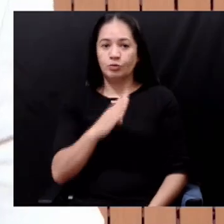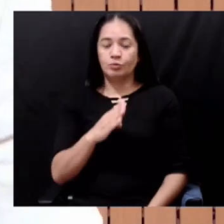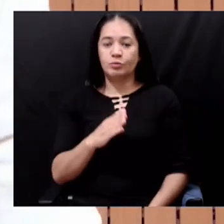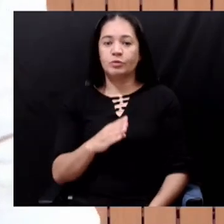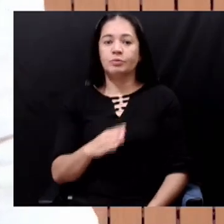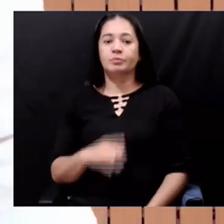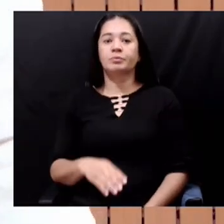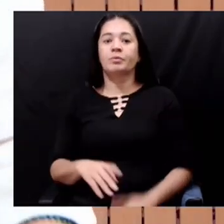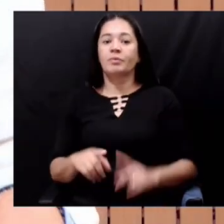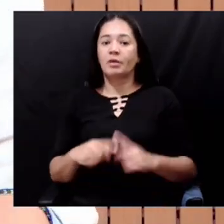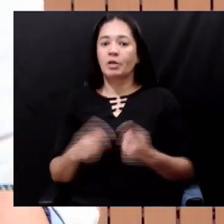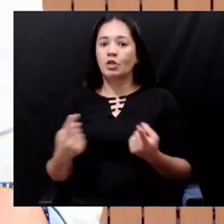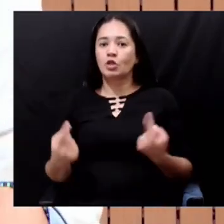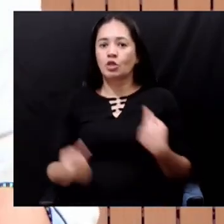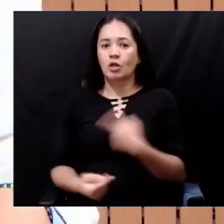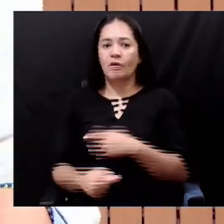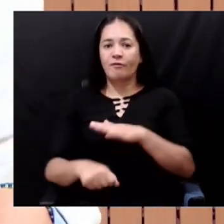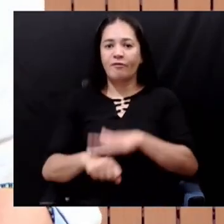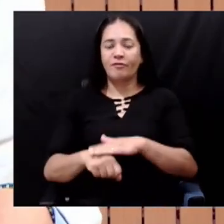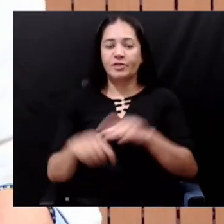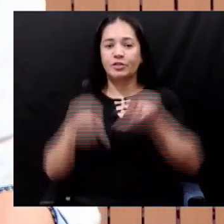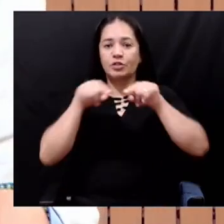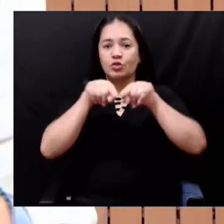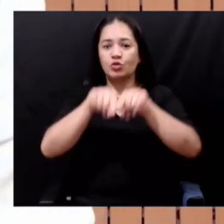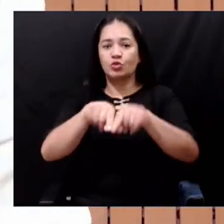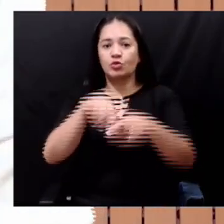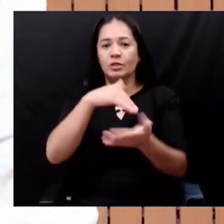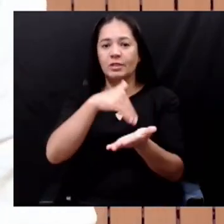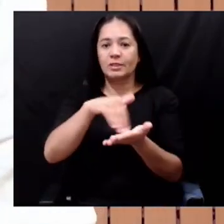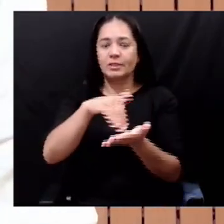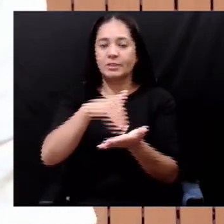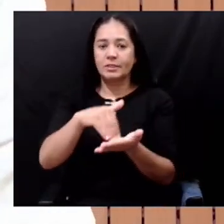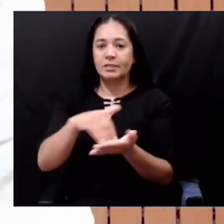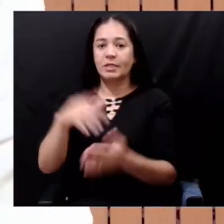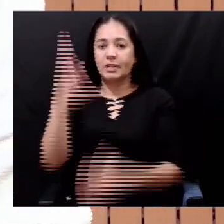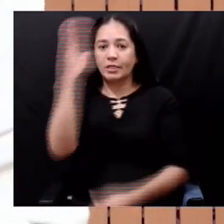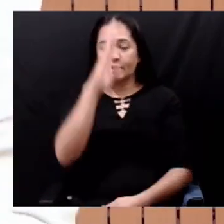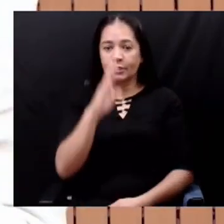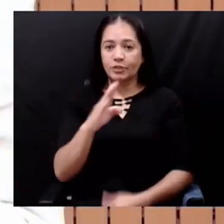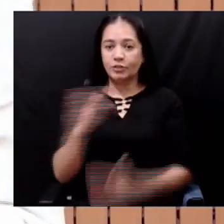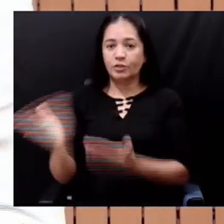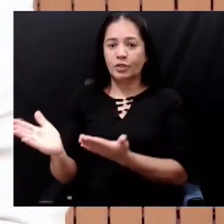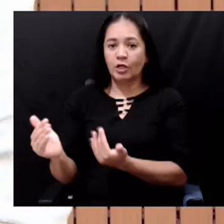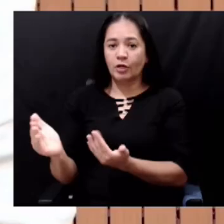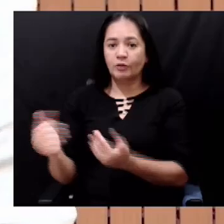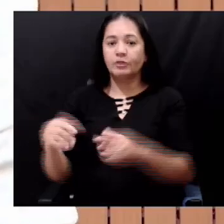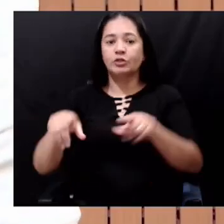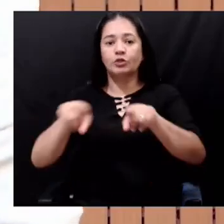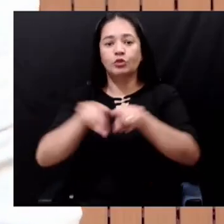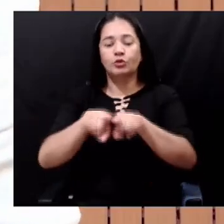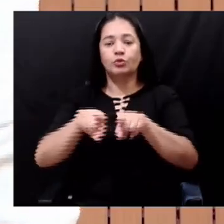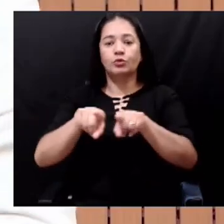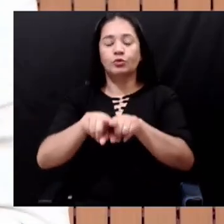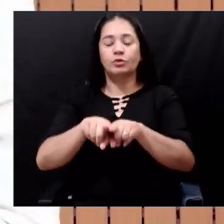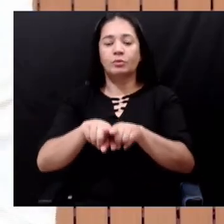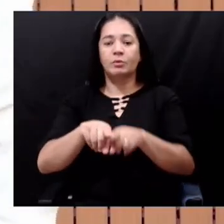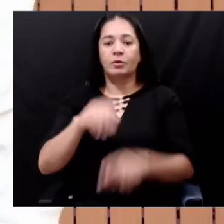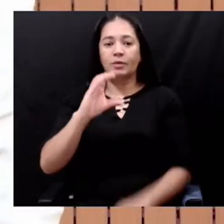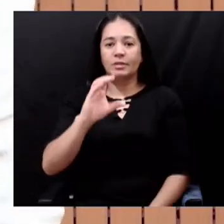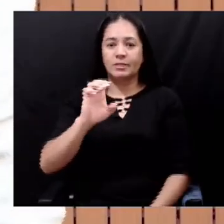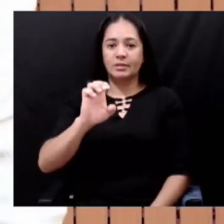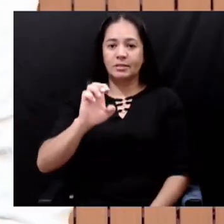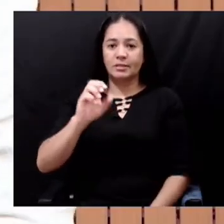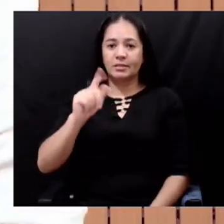vamos fazer isso em parceria com a Secretaria Nacional da Juventude e também com a SEGAP, que é a secretaria